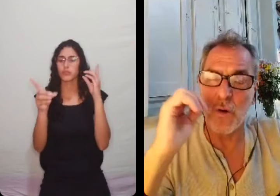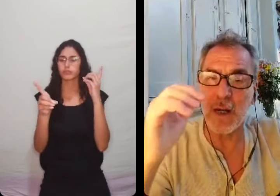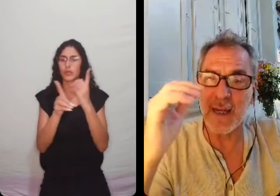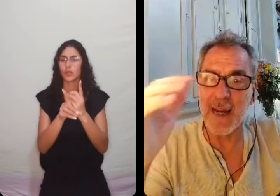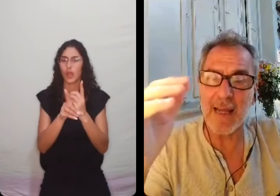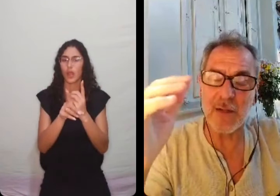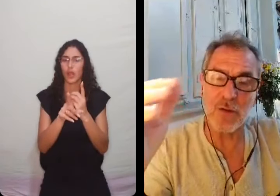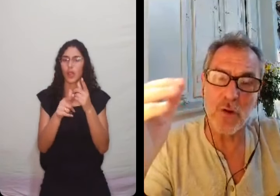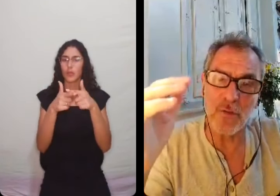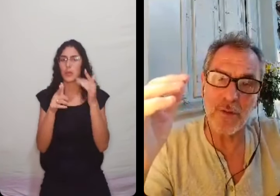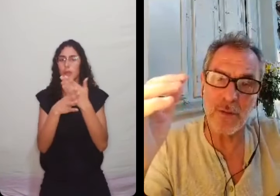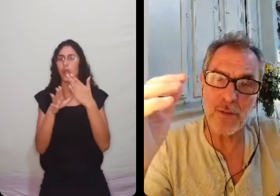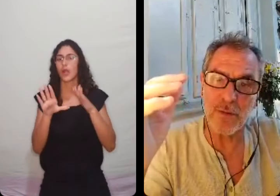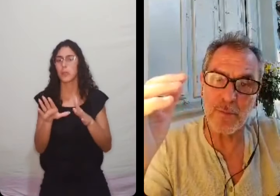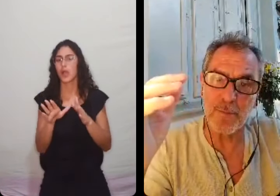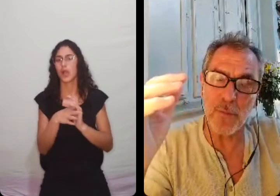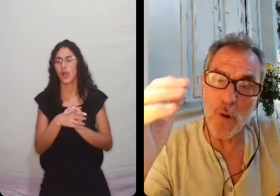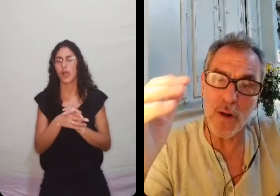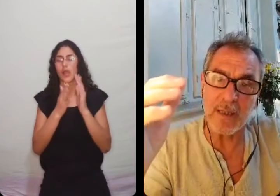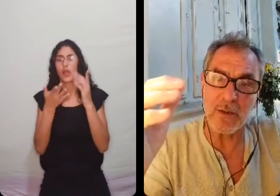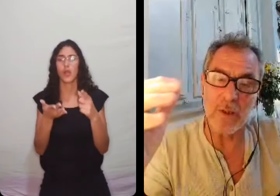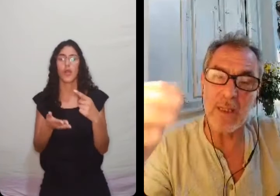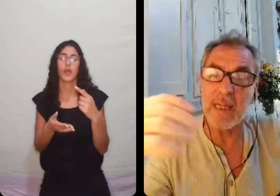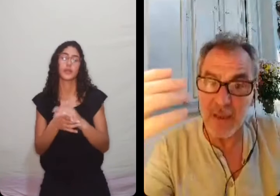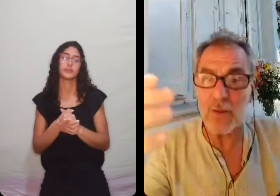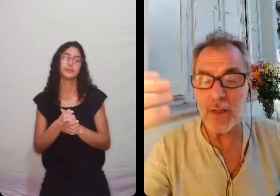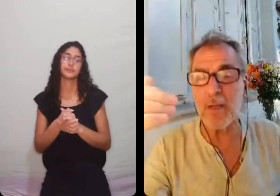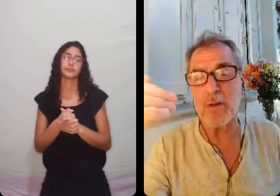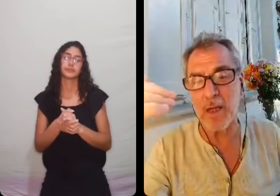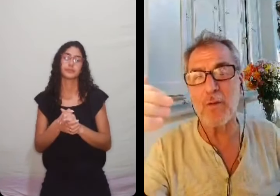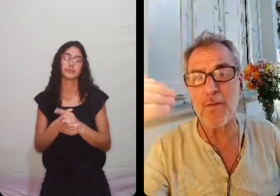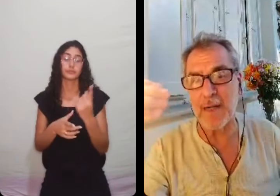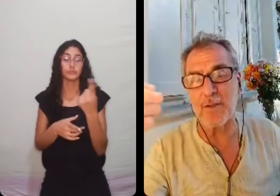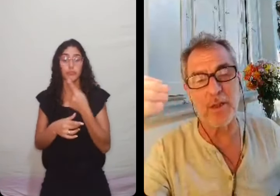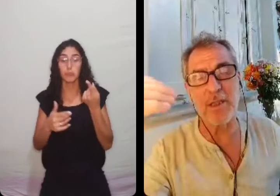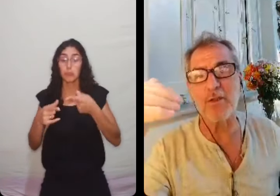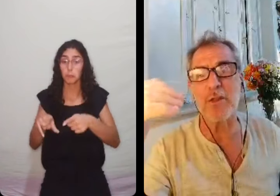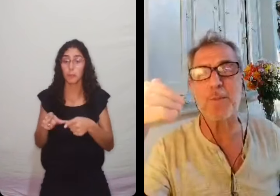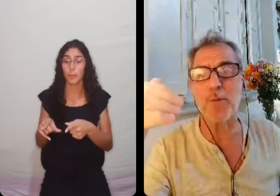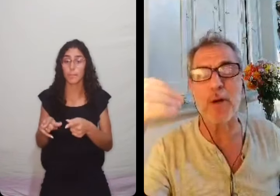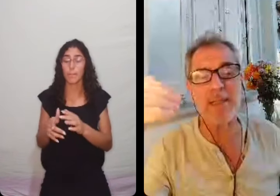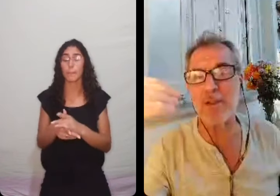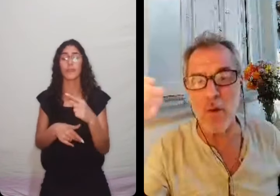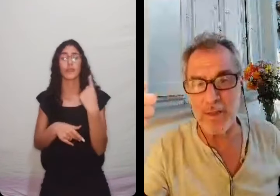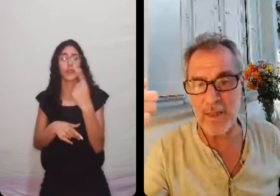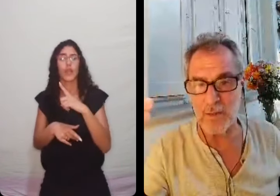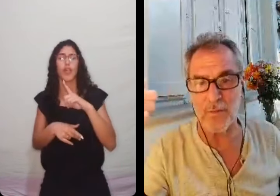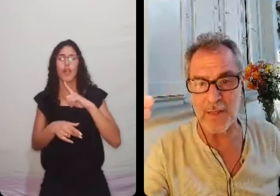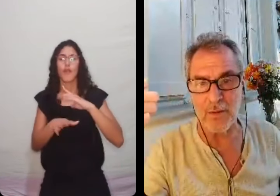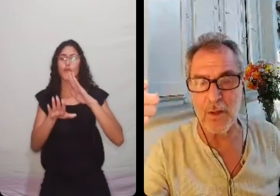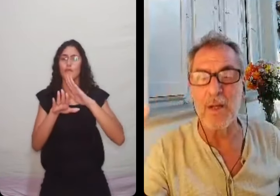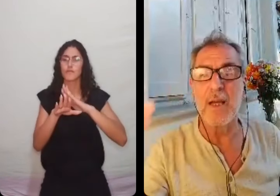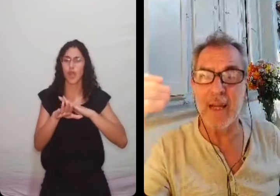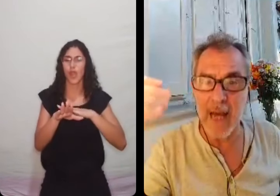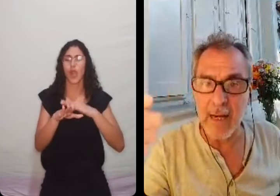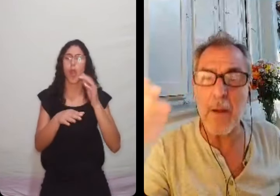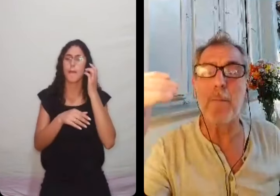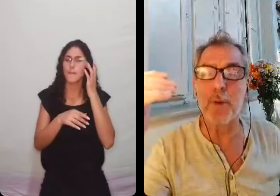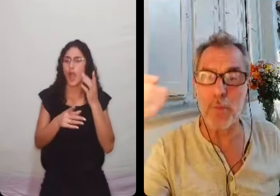Agora, Krenak nos provocou isso. E isso é o que eu faço. Essas são as provocações que eu faço.